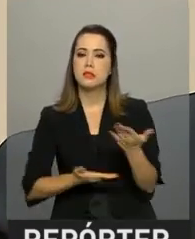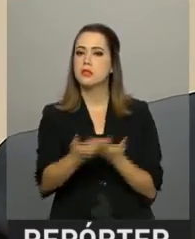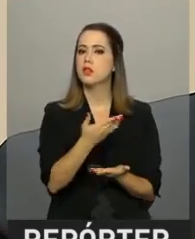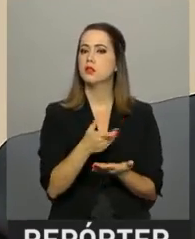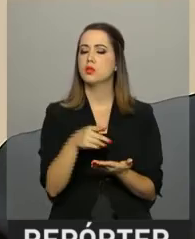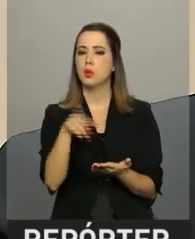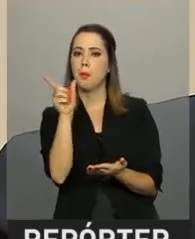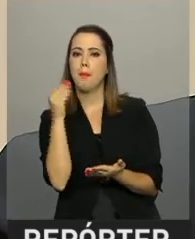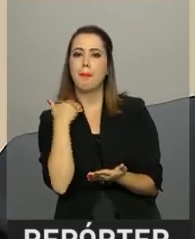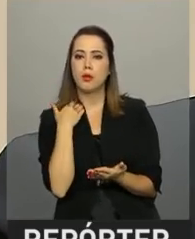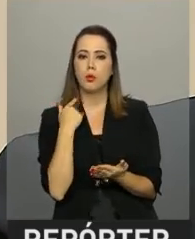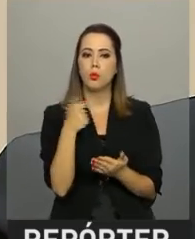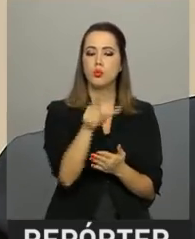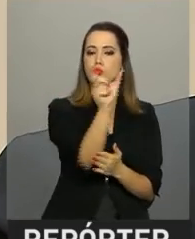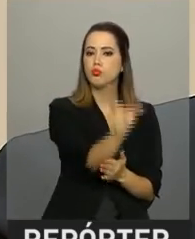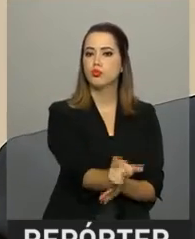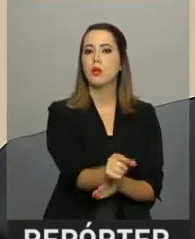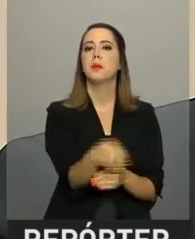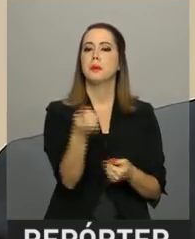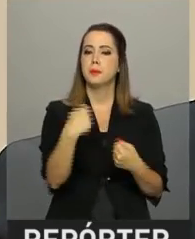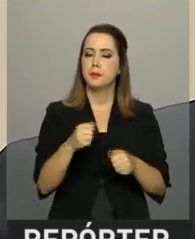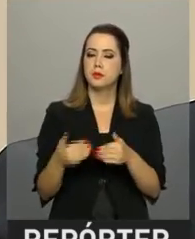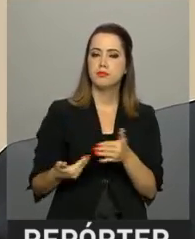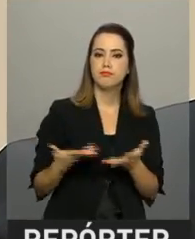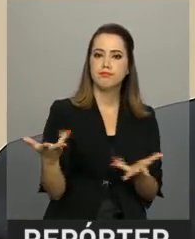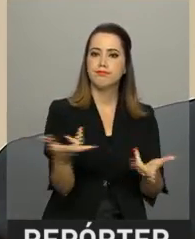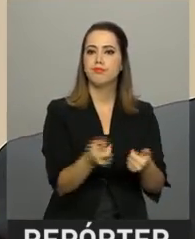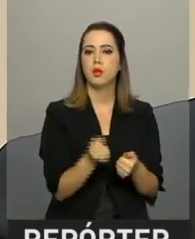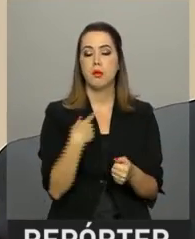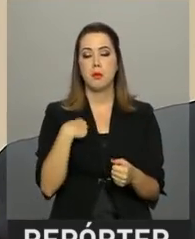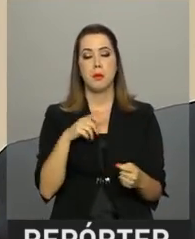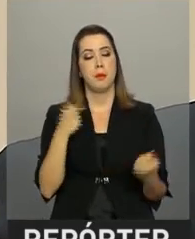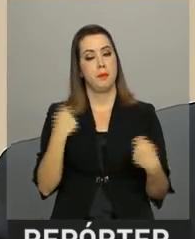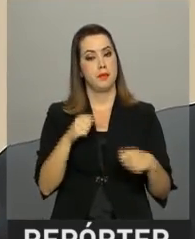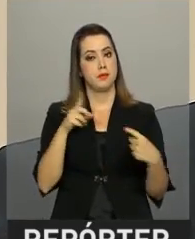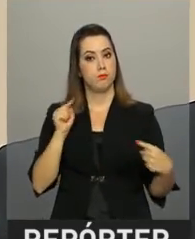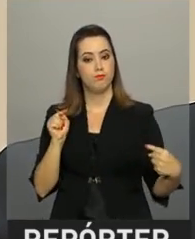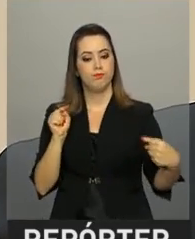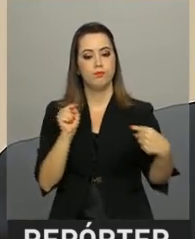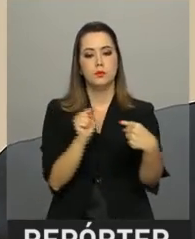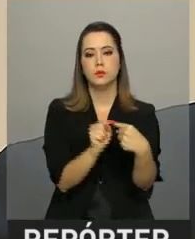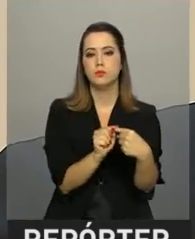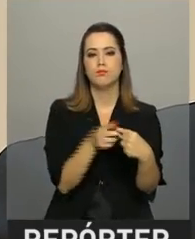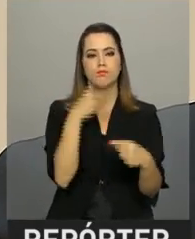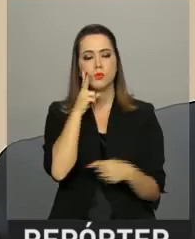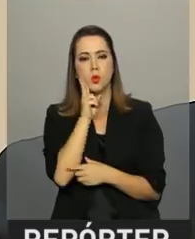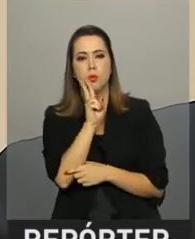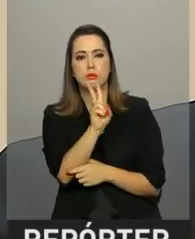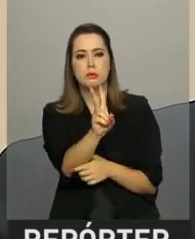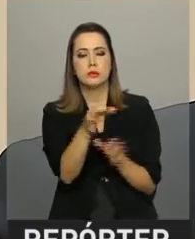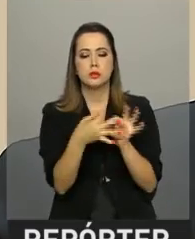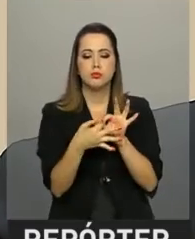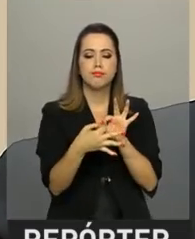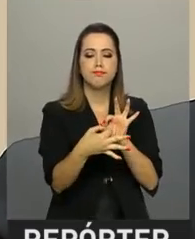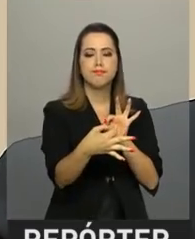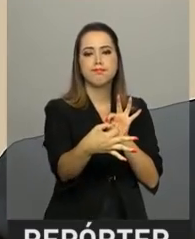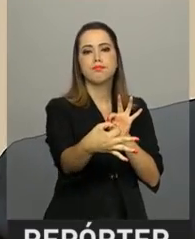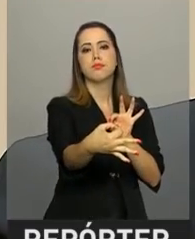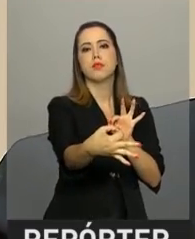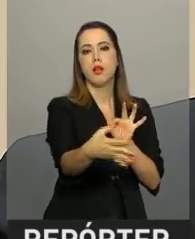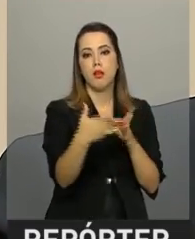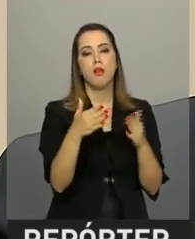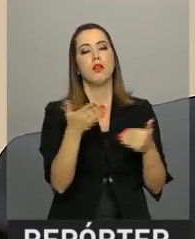excelência, para que as instituições financeiras tenham no seu relacionamento com seus clientes um foco, uma visão mais de médio prazo, de estabelecer uma